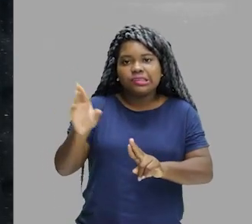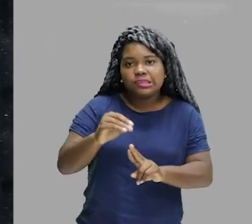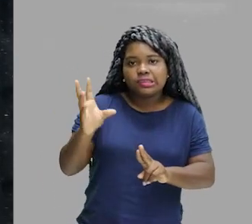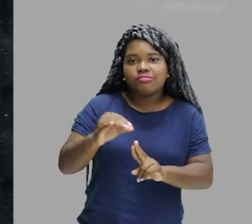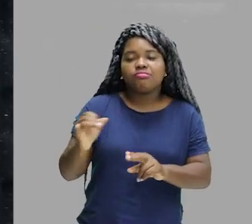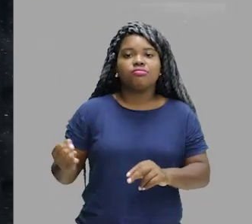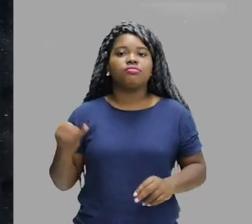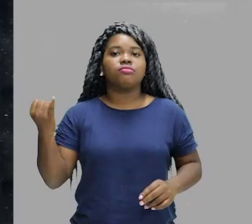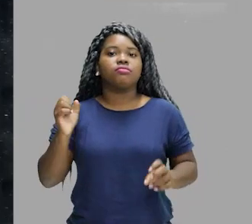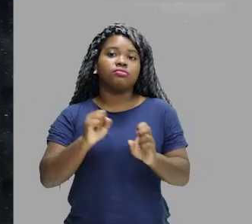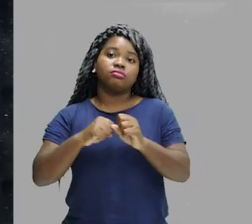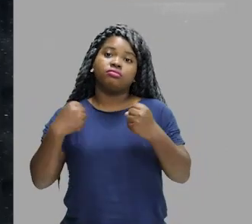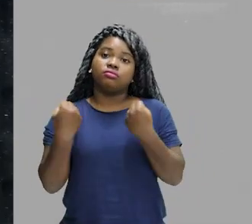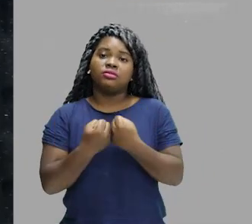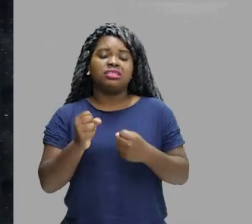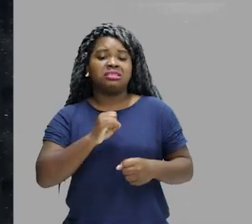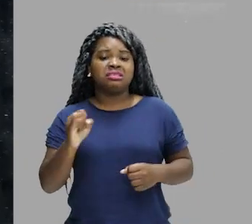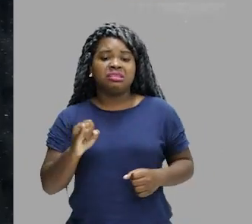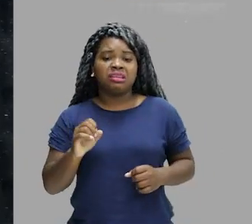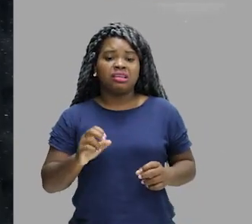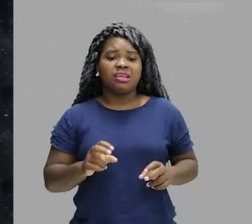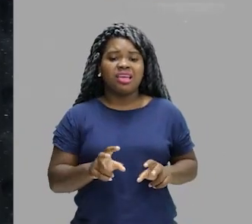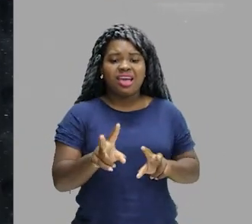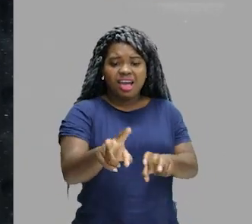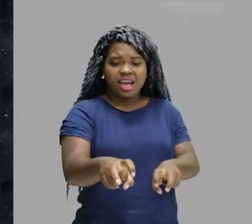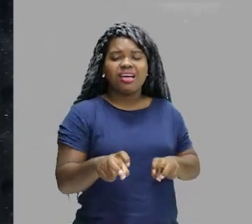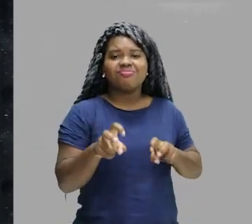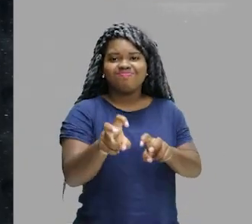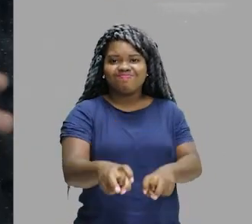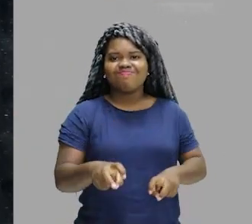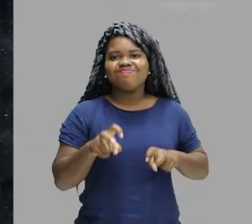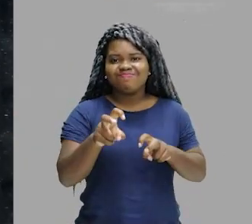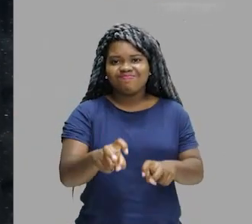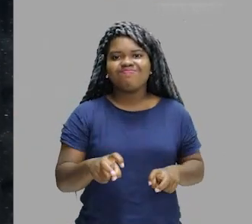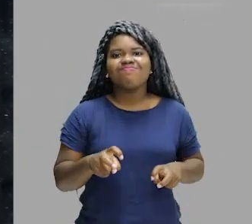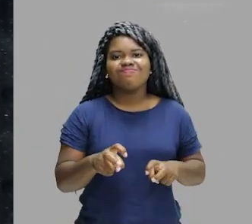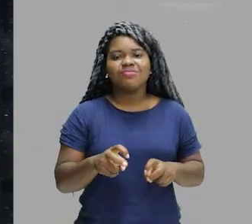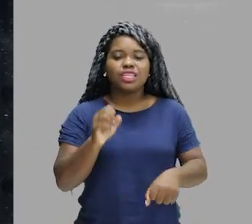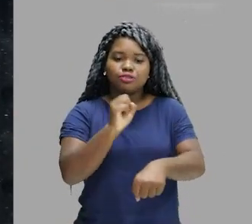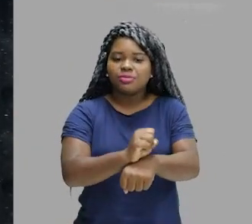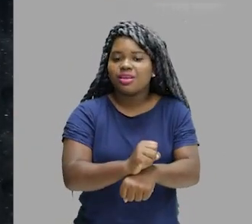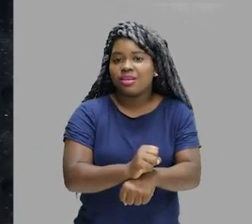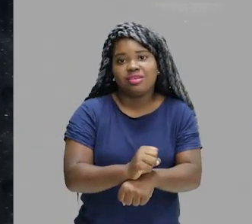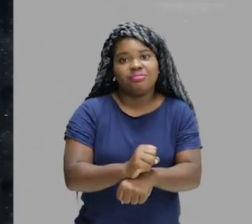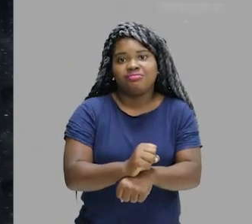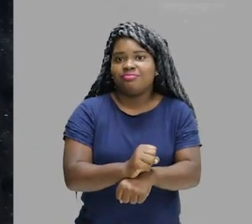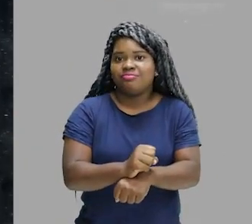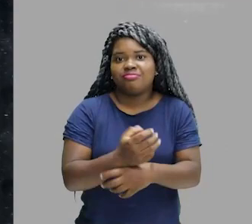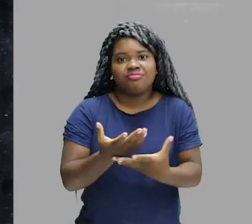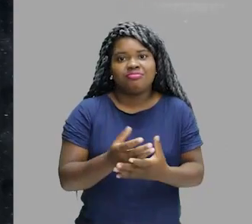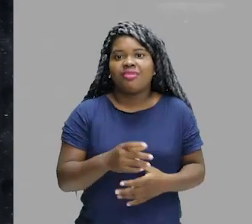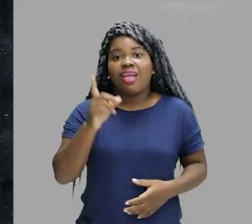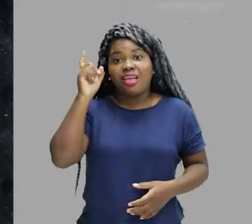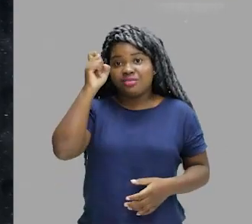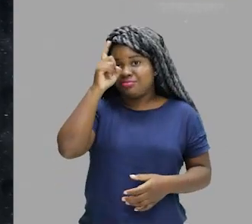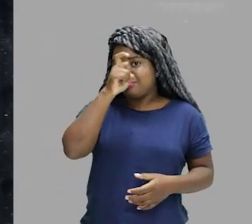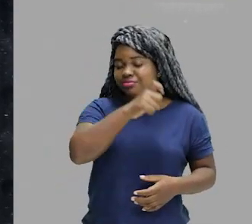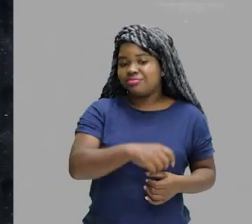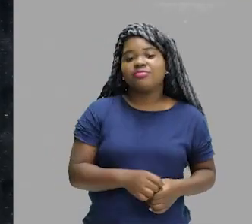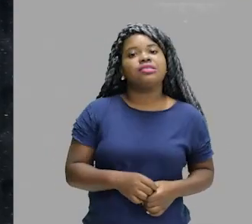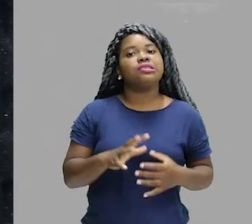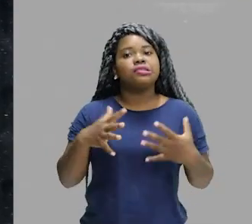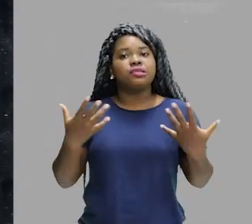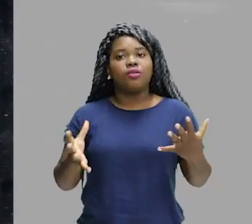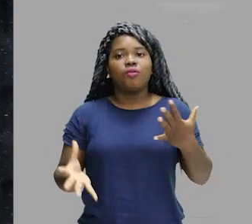importância social. Se a agricultura, a pecuária parar, a gente está lascado. Não tem o que comer porque ninguém sabe como fazer. Então é mais ou menos nisso